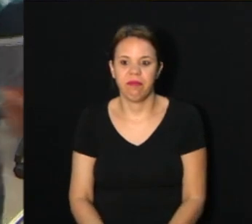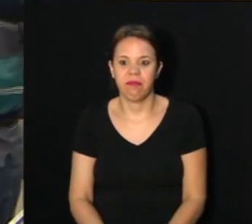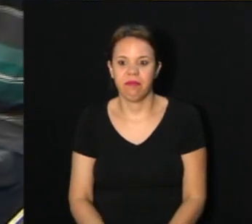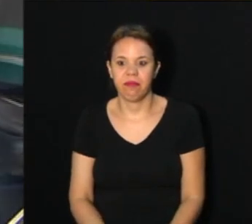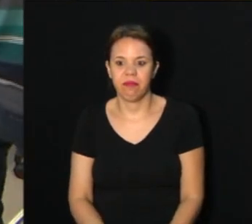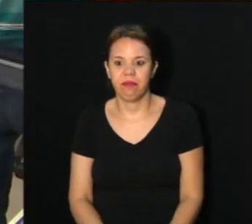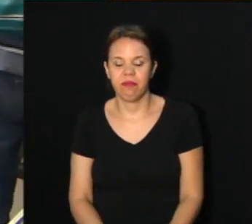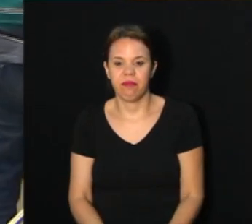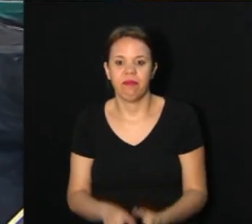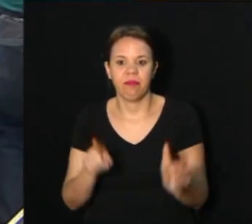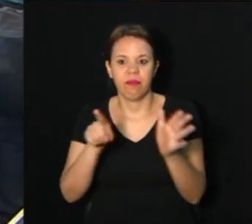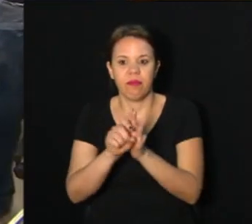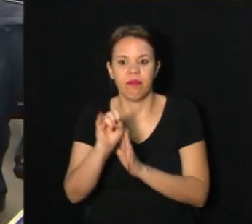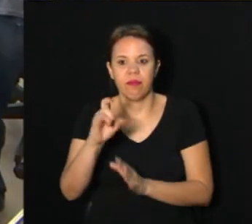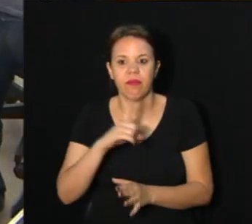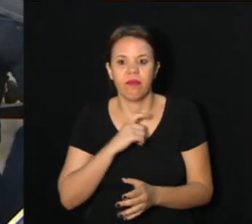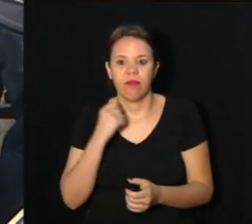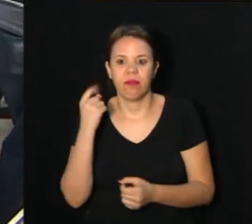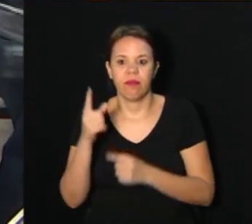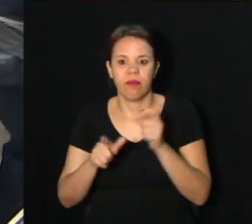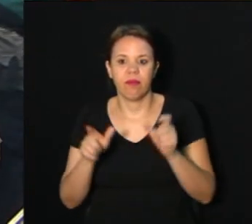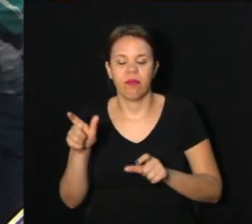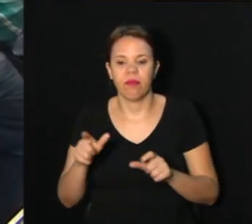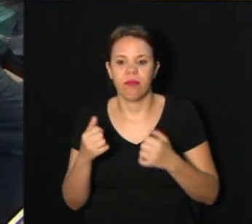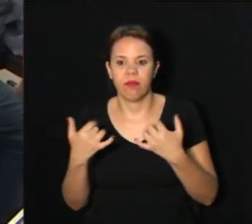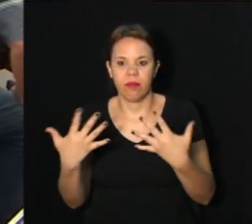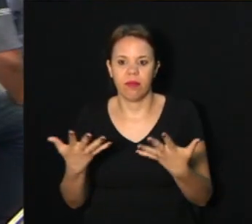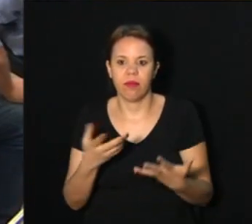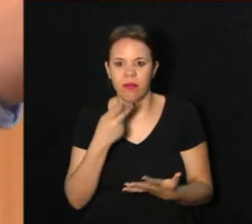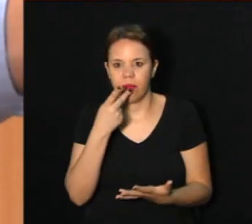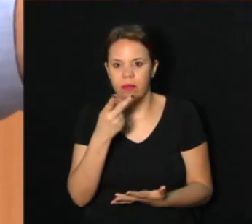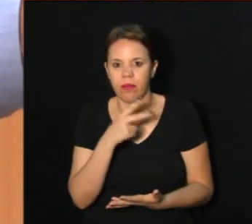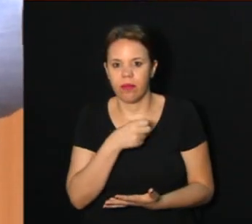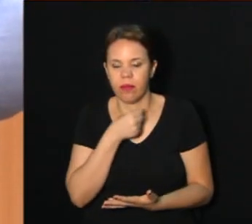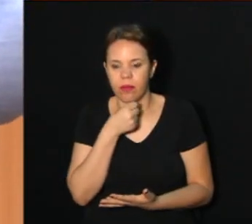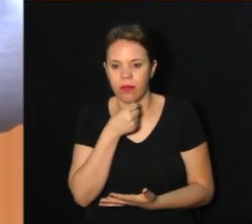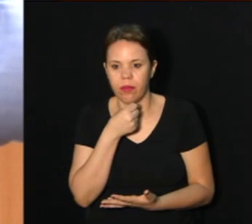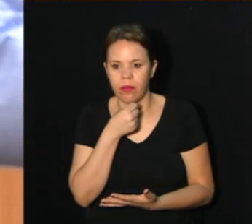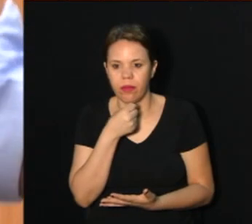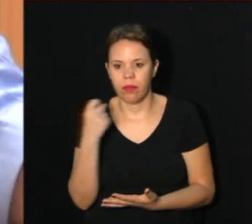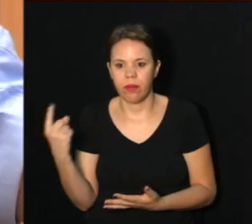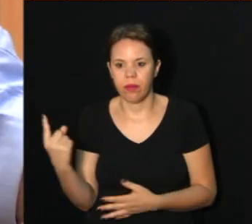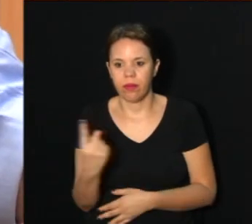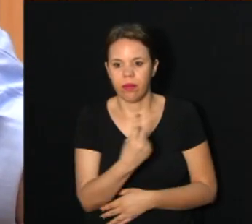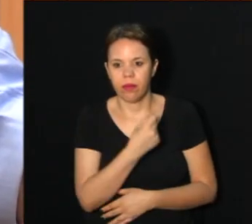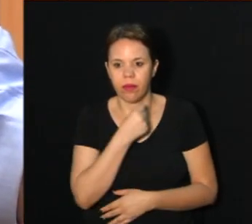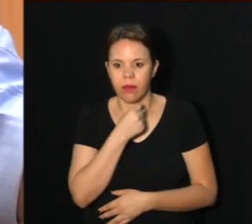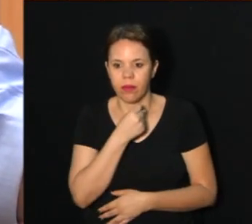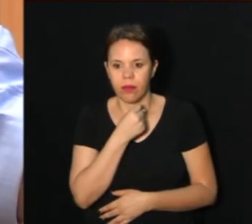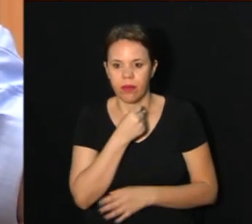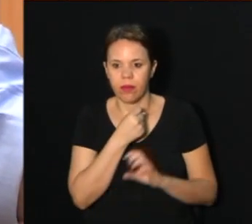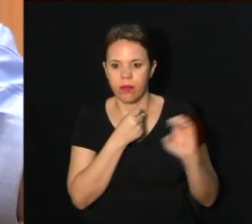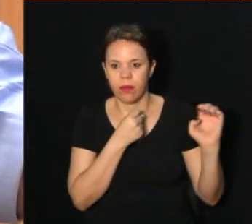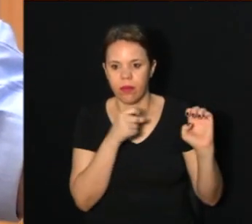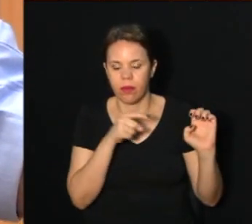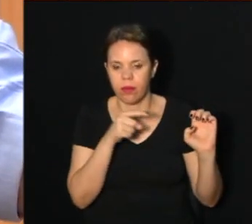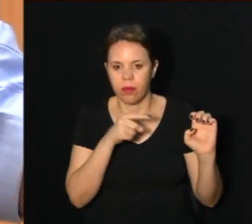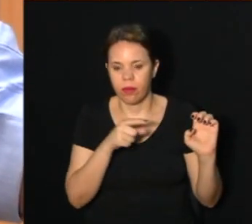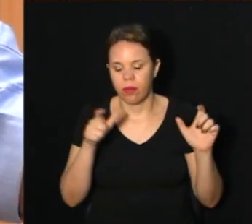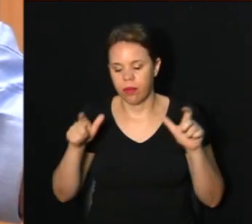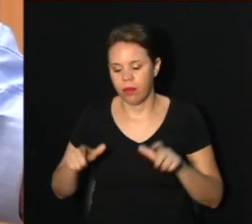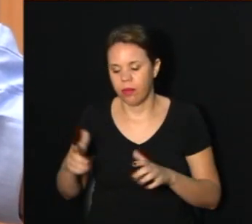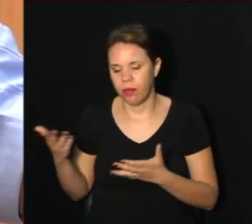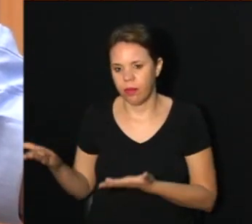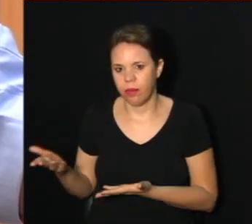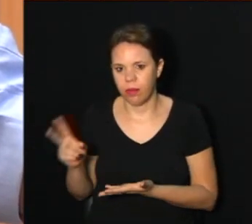Eu pergunto se tem mais alguém da plateia querendo fazer uso da palavra. Eu peço para que se dirija aqui do lado esquerdo. Se puder